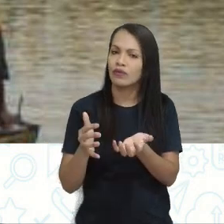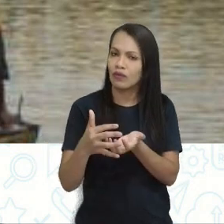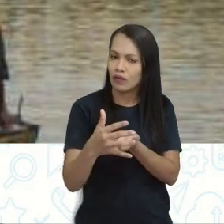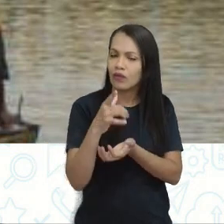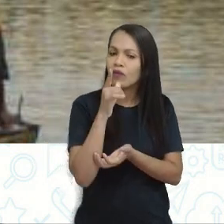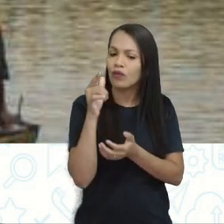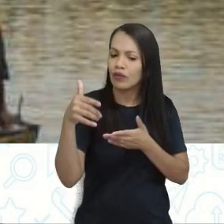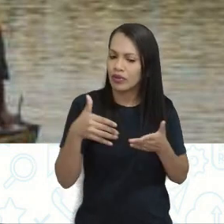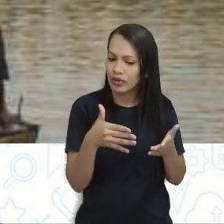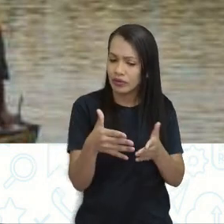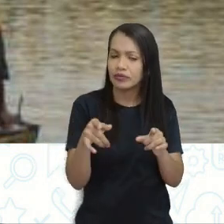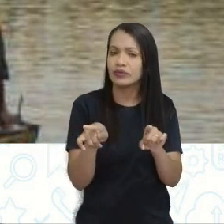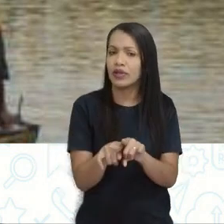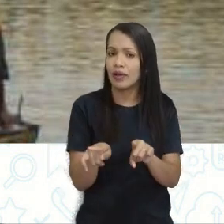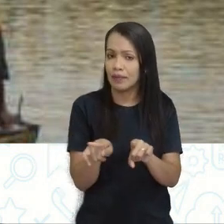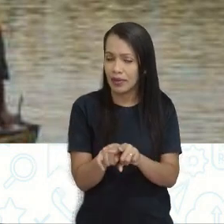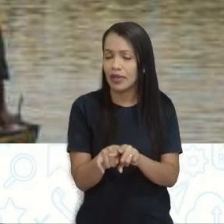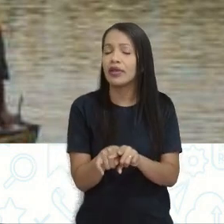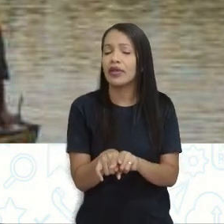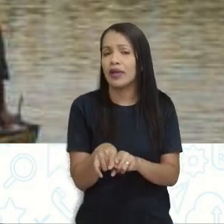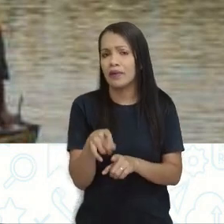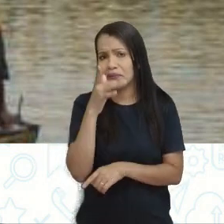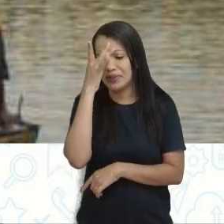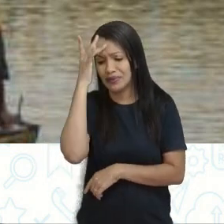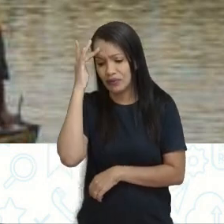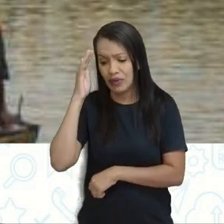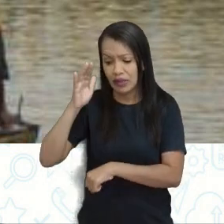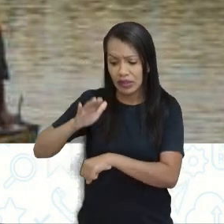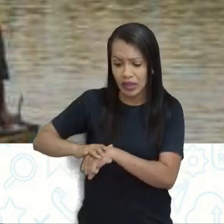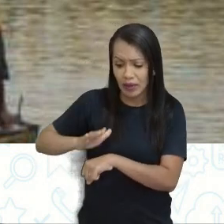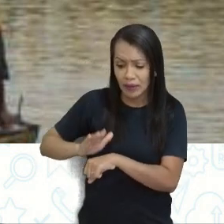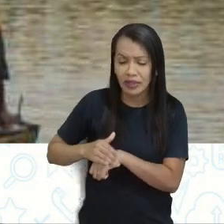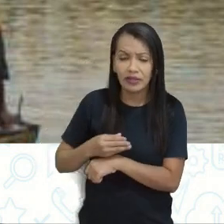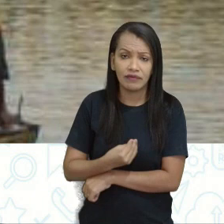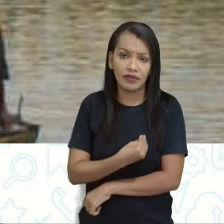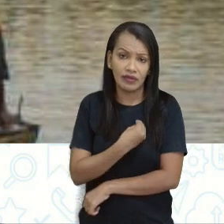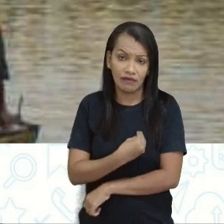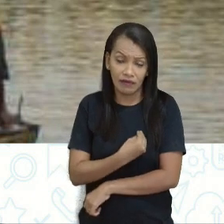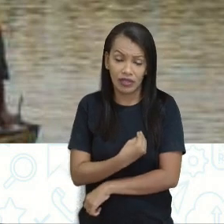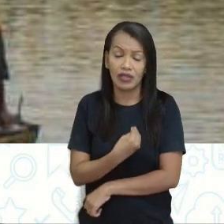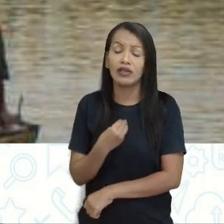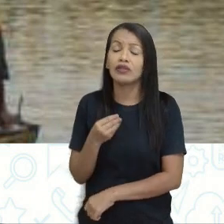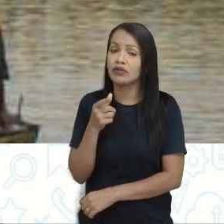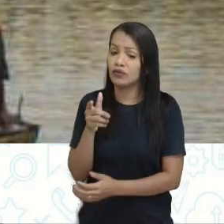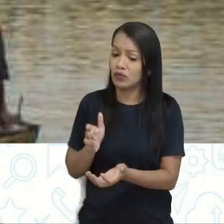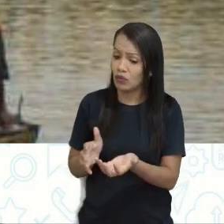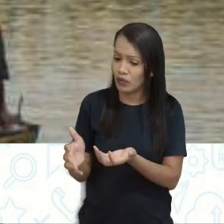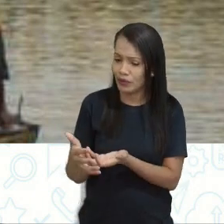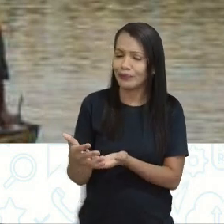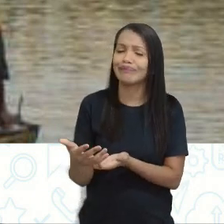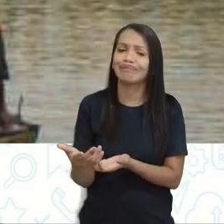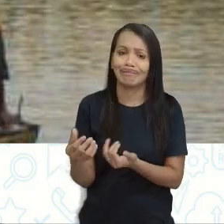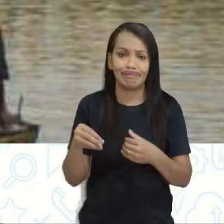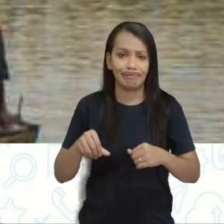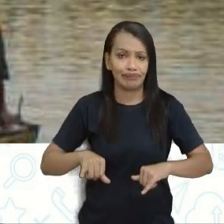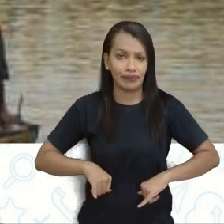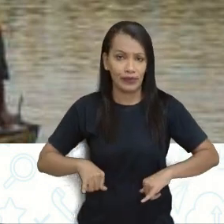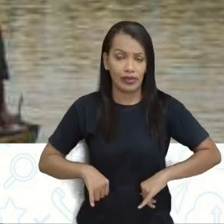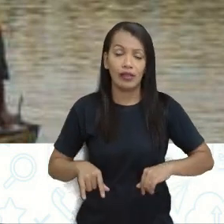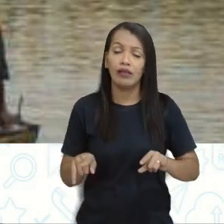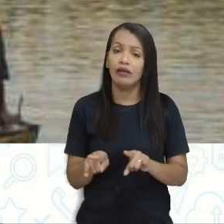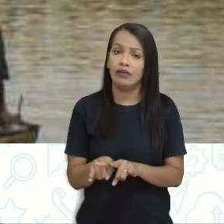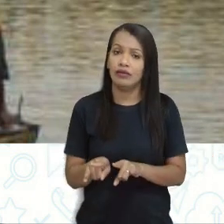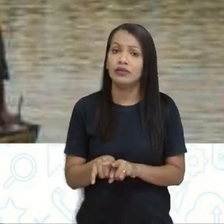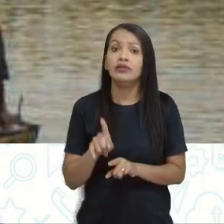também impacta ao ser humano que depende do rio, certo? Doenças também, né, que pode trazer. E esse